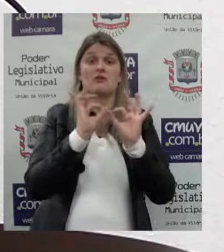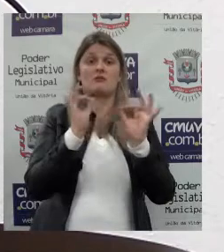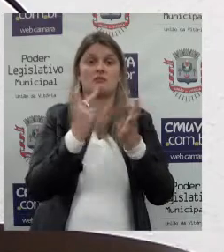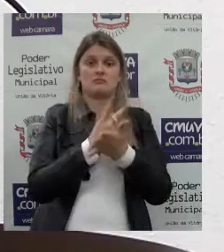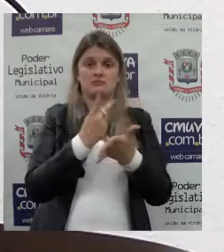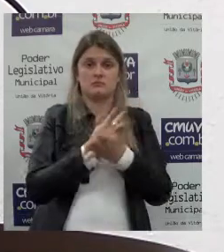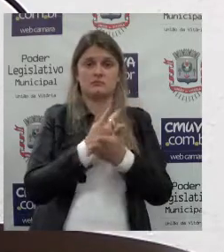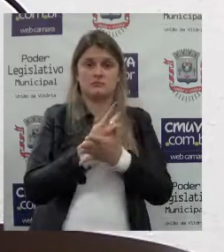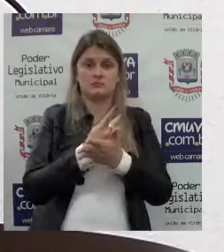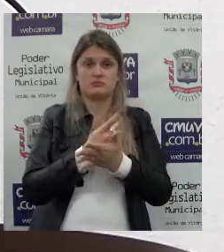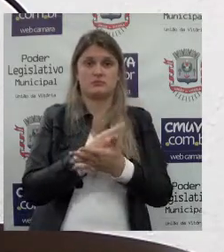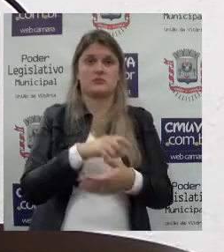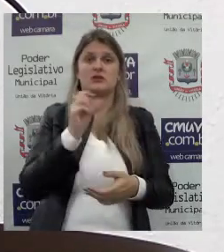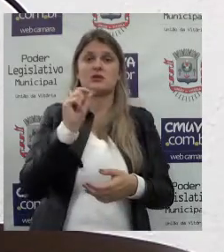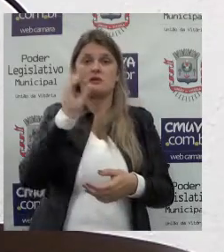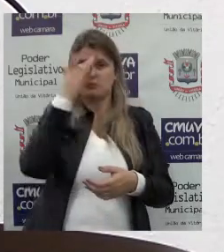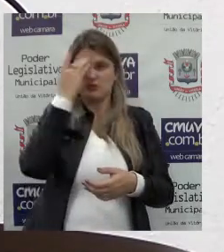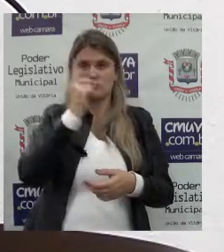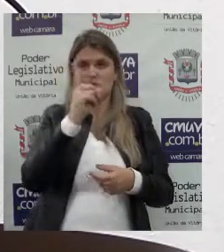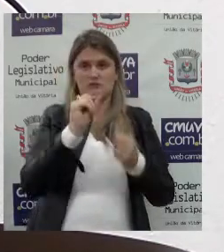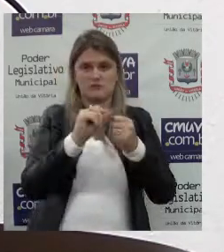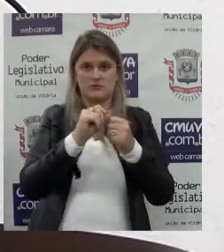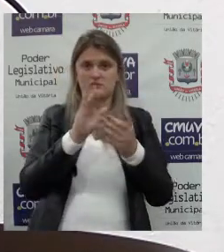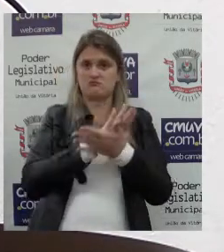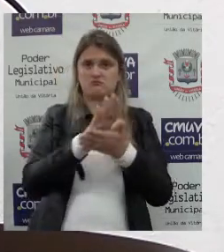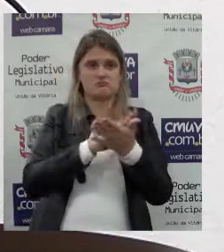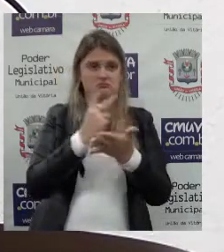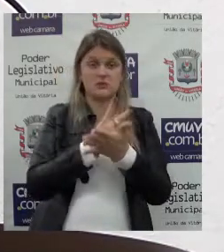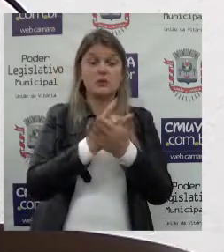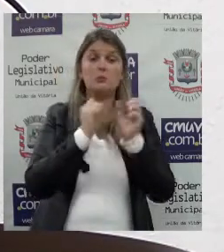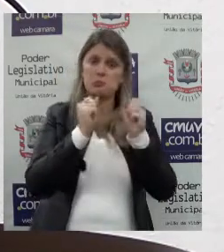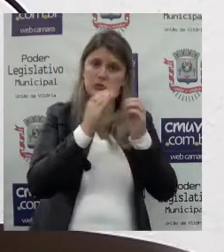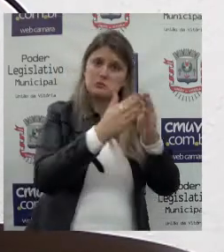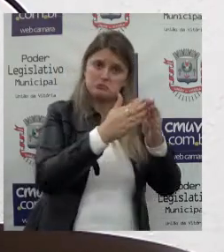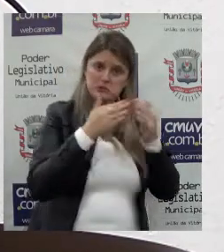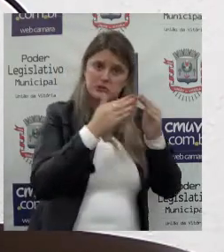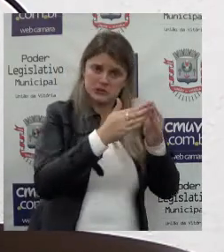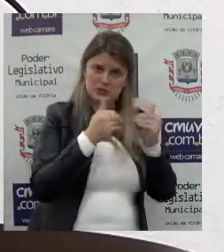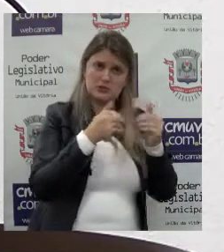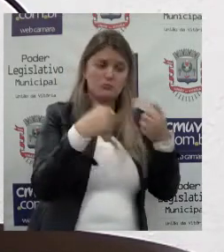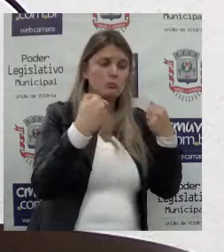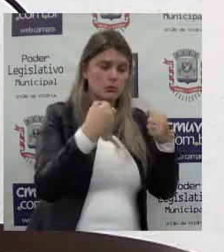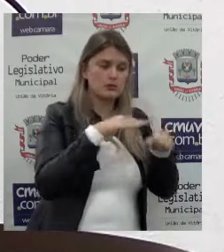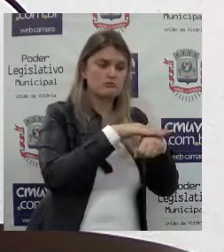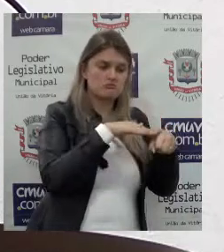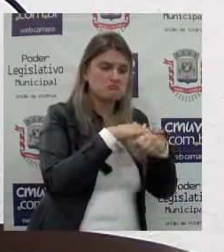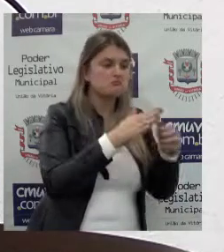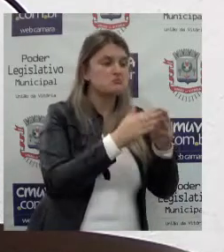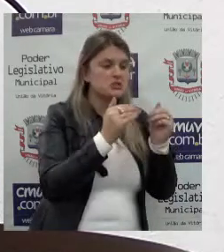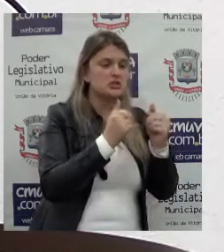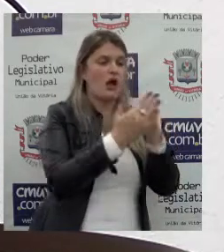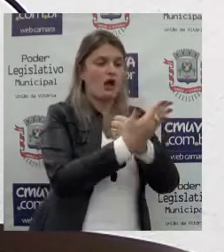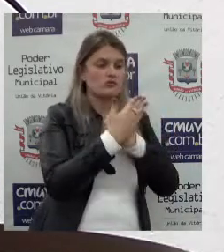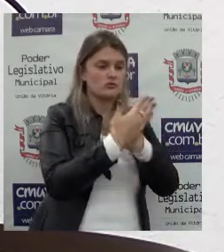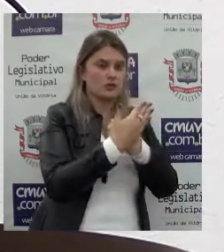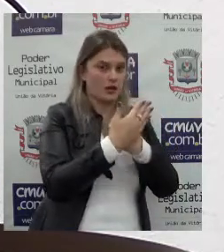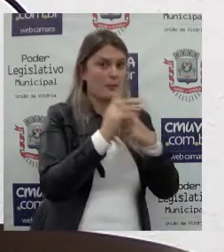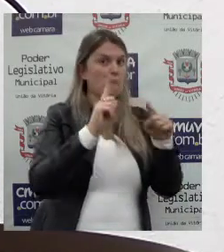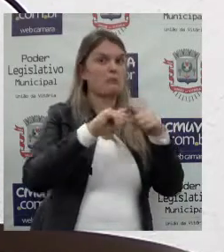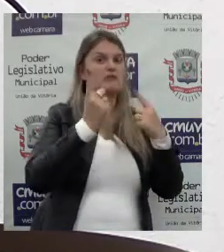polícia é aquele que não faz errado. É aquele que não faz errado. Pode pedir favor para a polícia? Claro. Policiamento é a favor para a